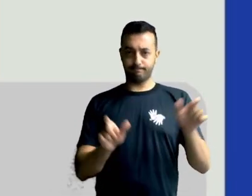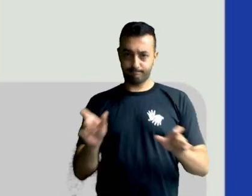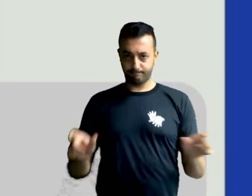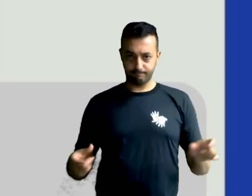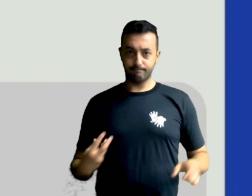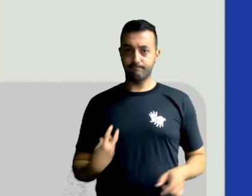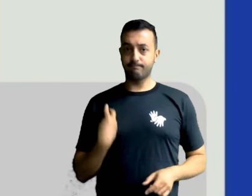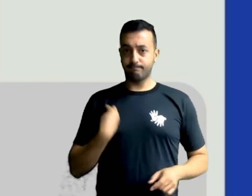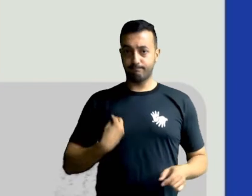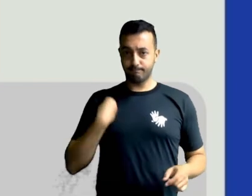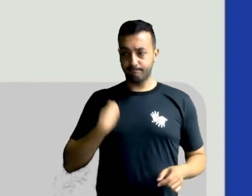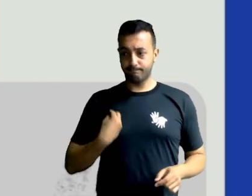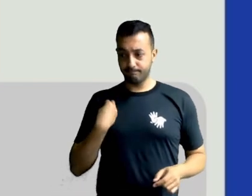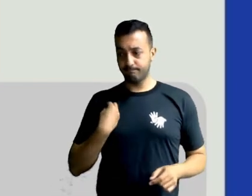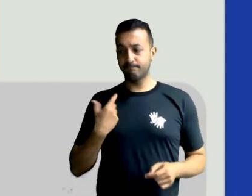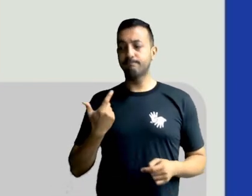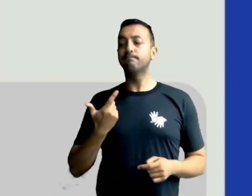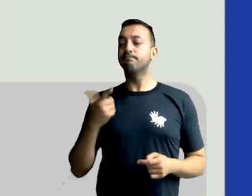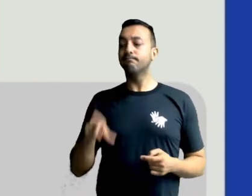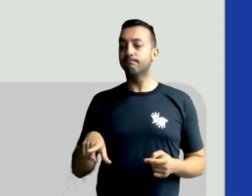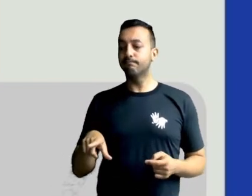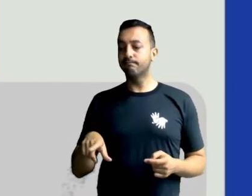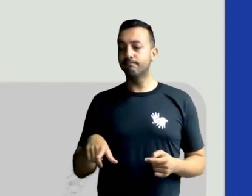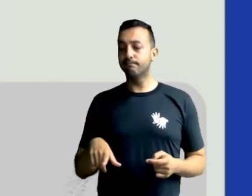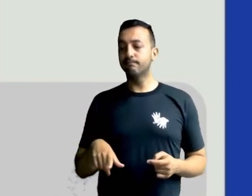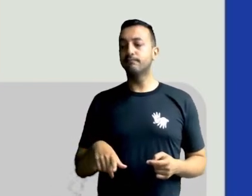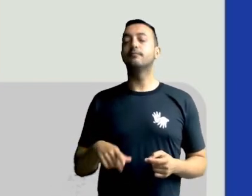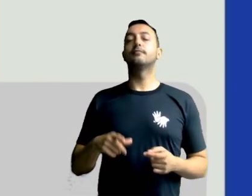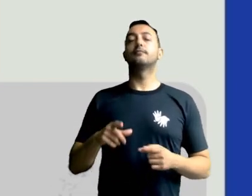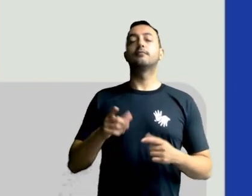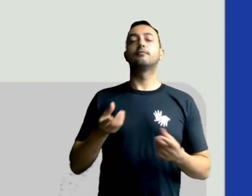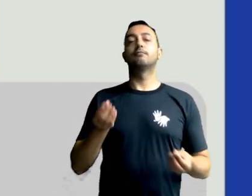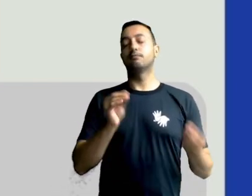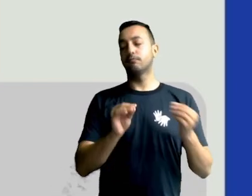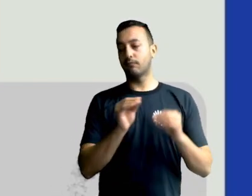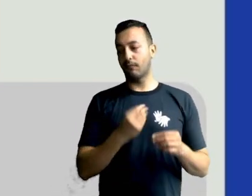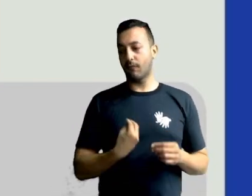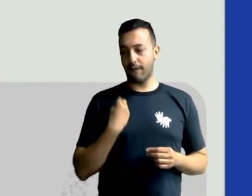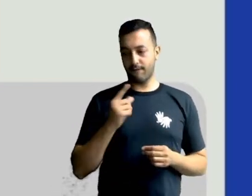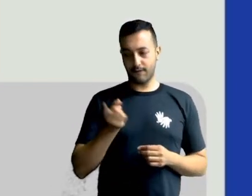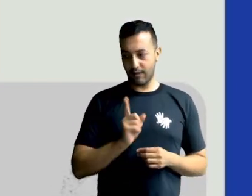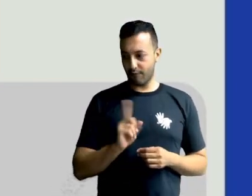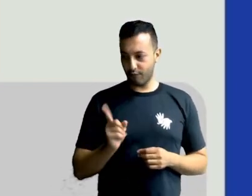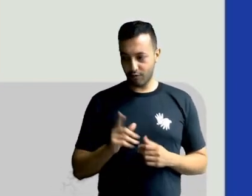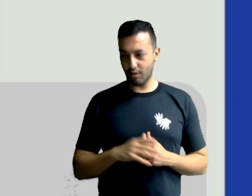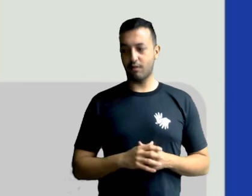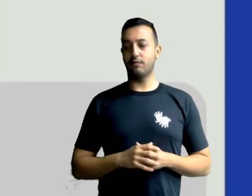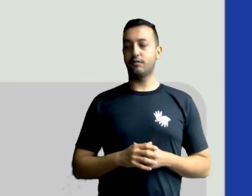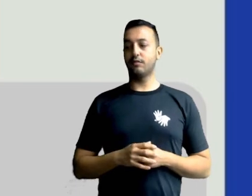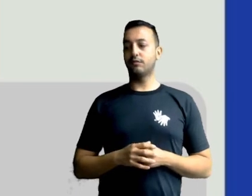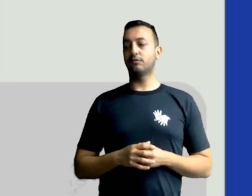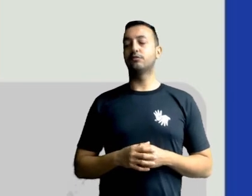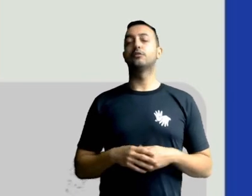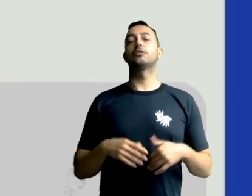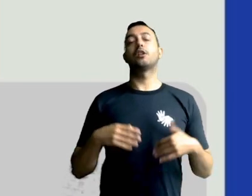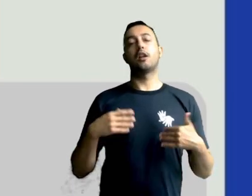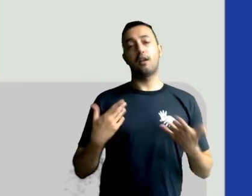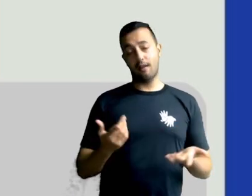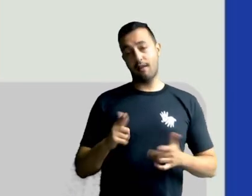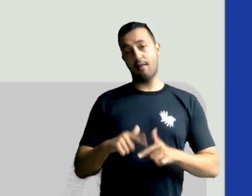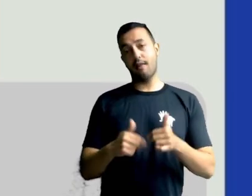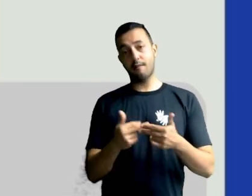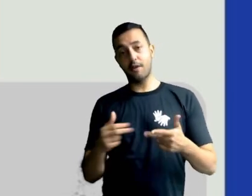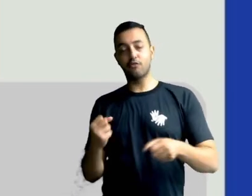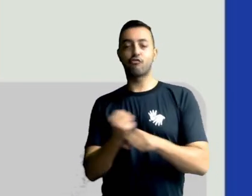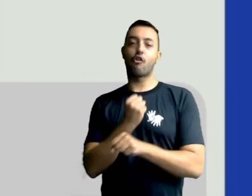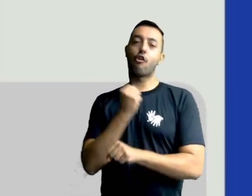seres vivos, o que mais? Os componentes não vivos e